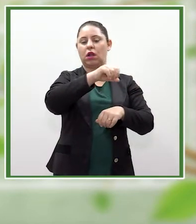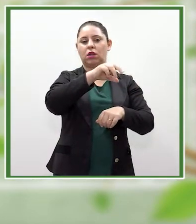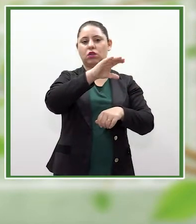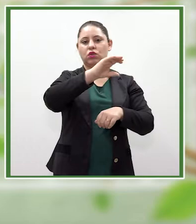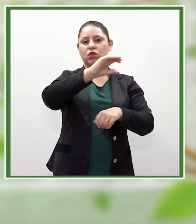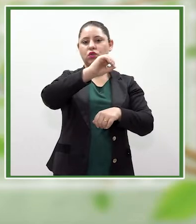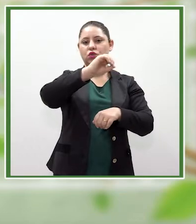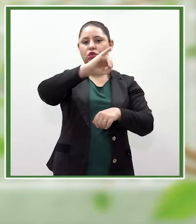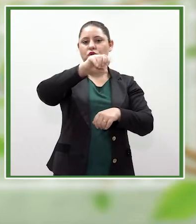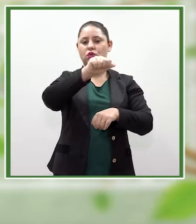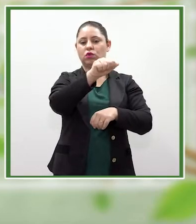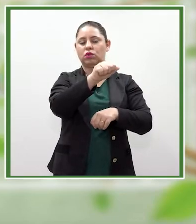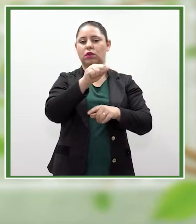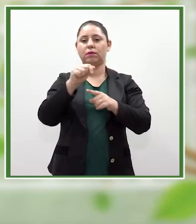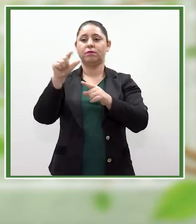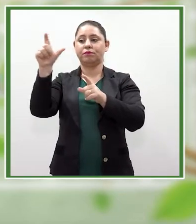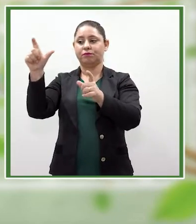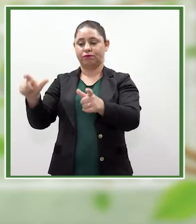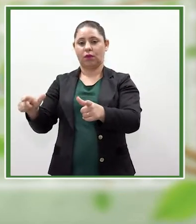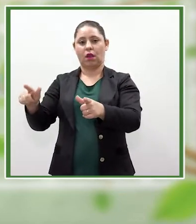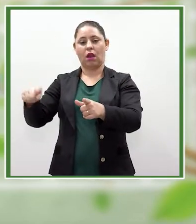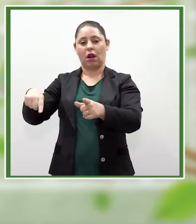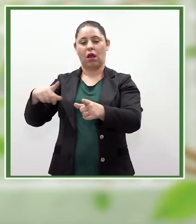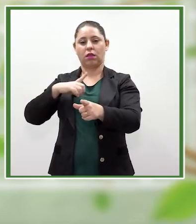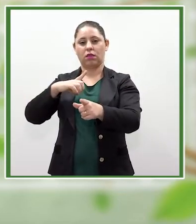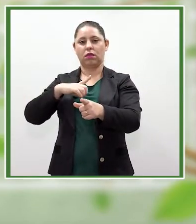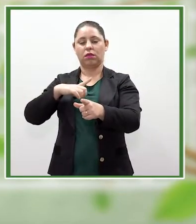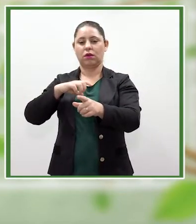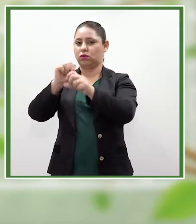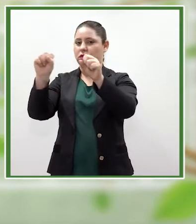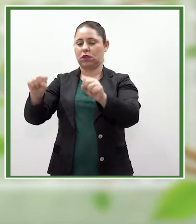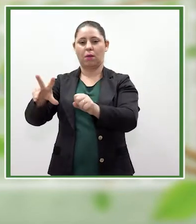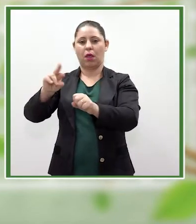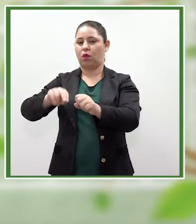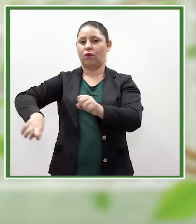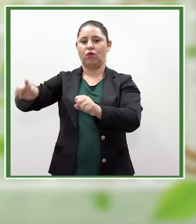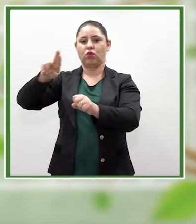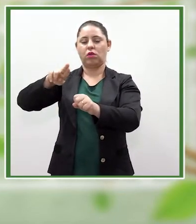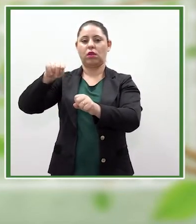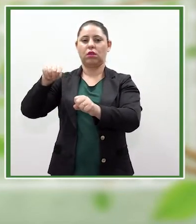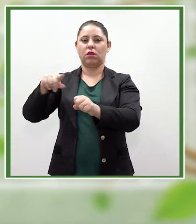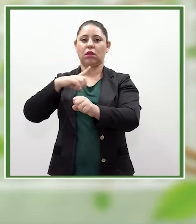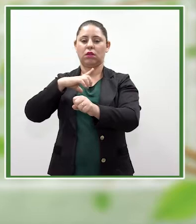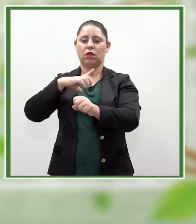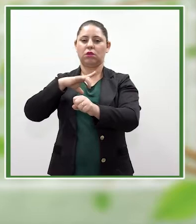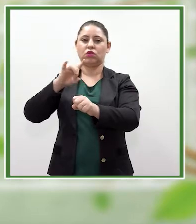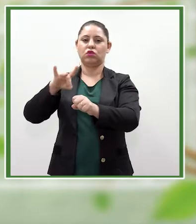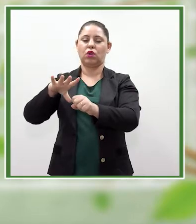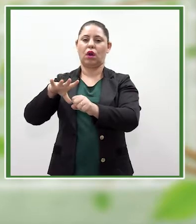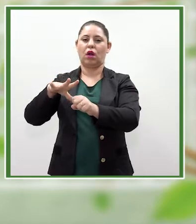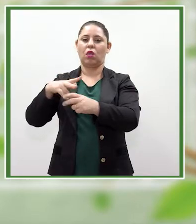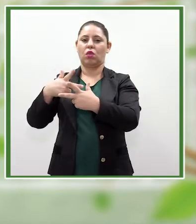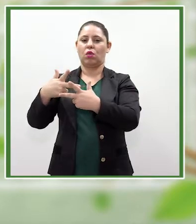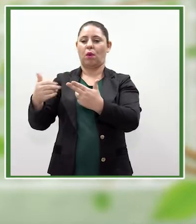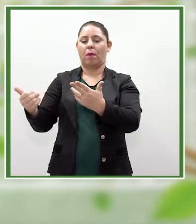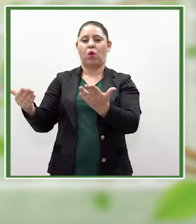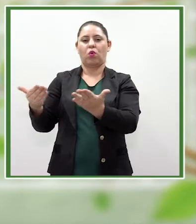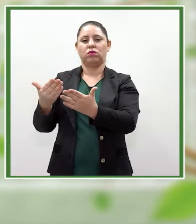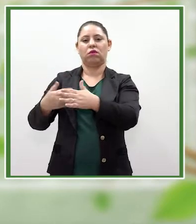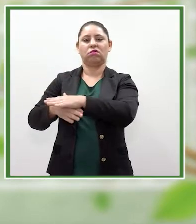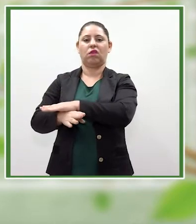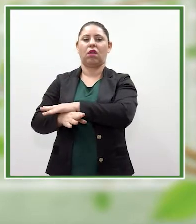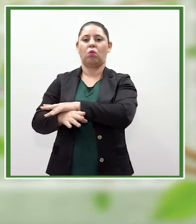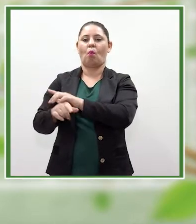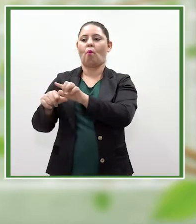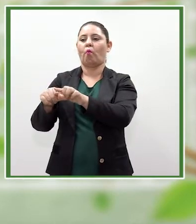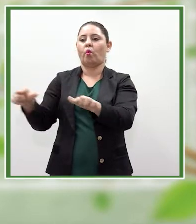uma vegetação, mas que não refletiu em produtividade. Abaixo da tabela, nós podemos ver, então, nessa